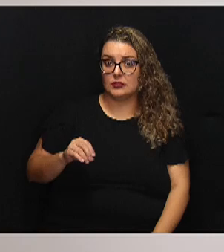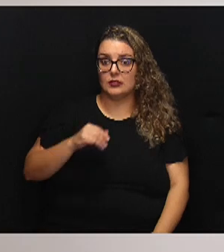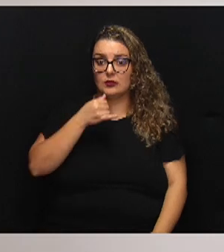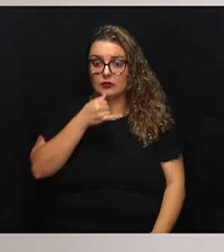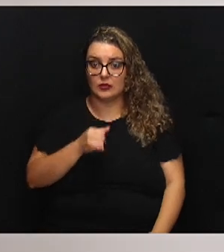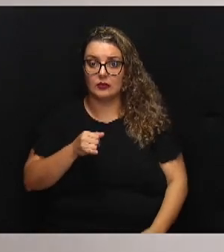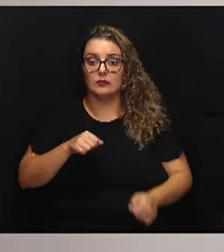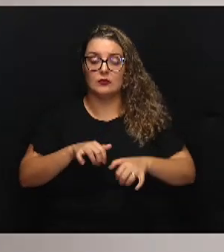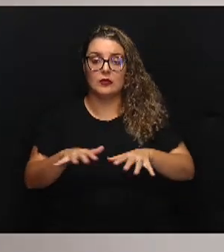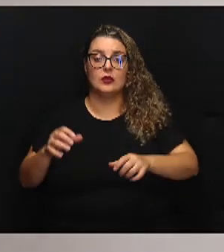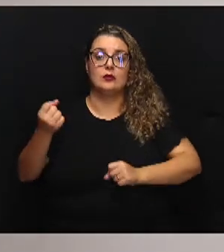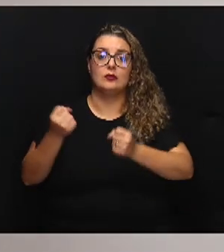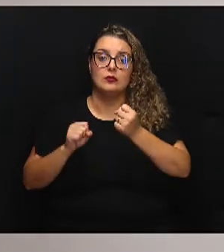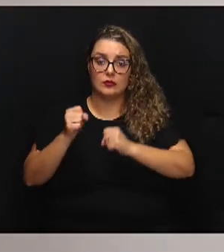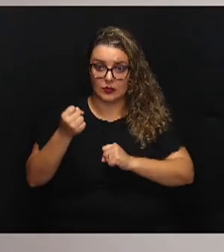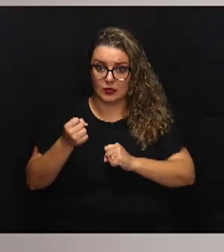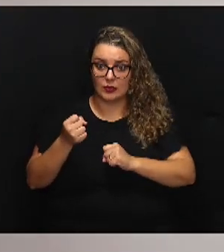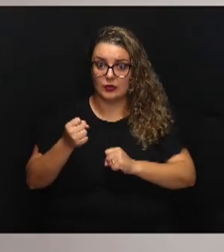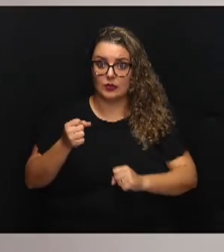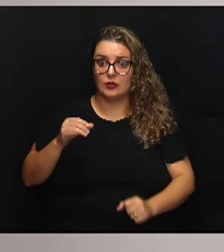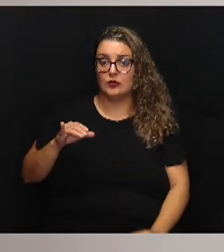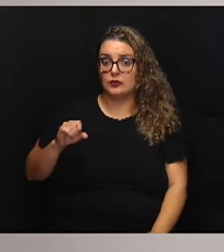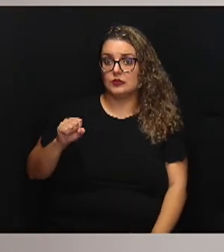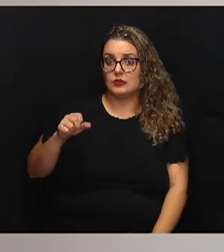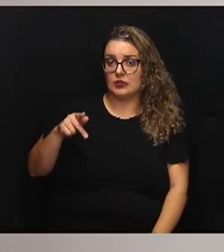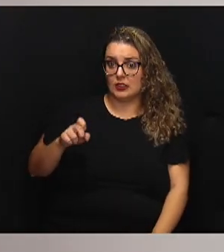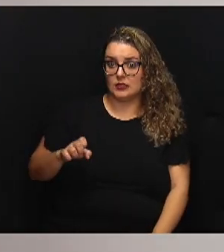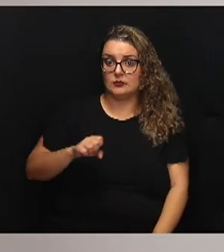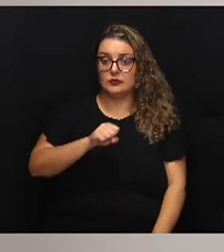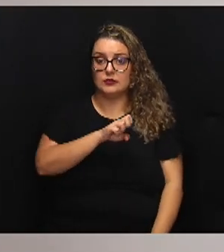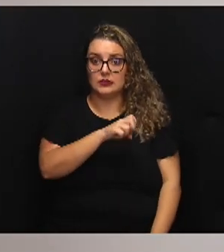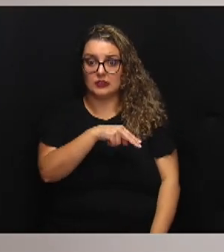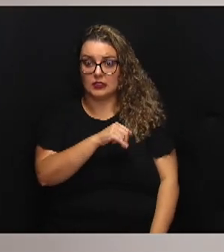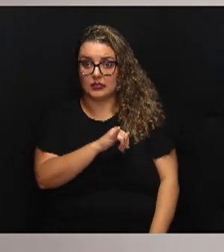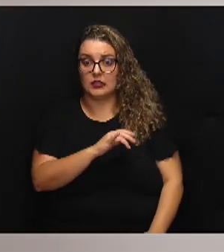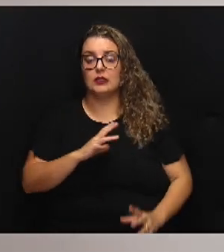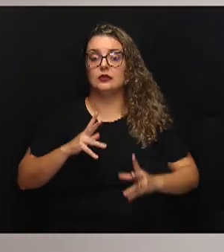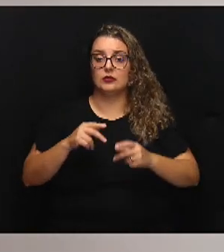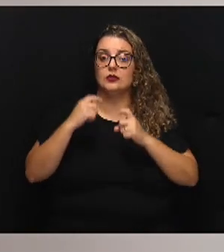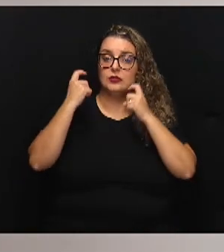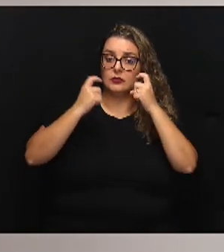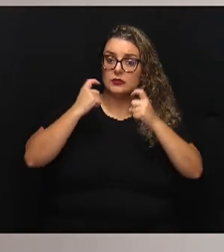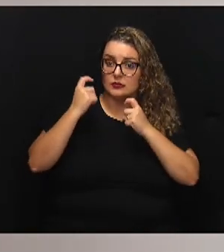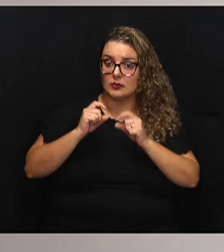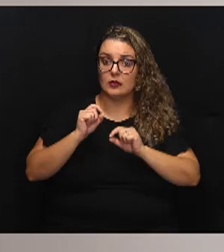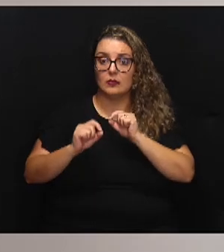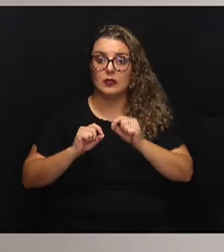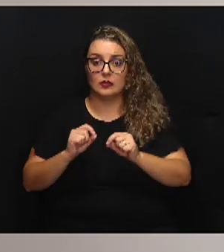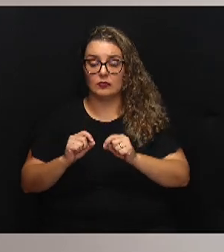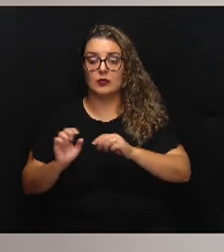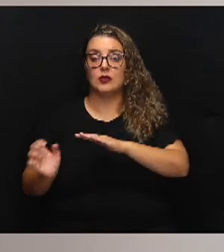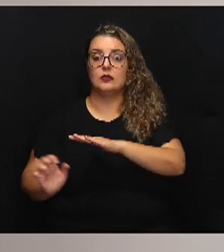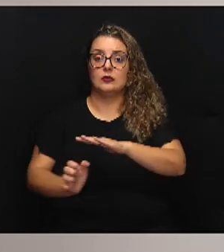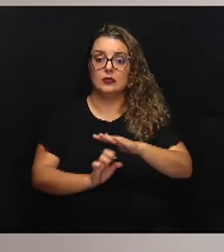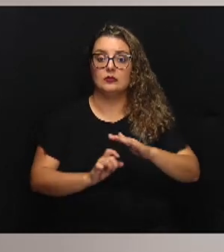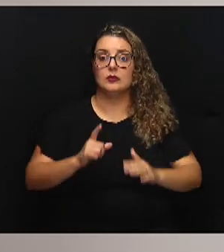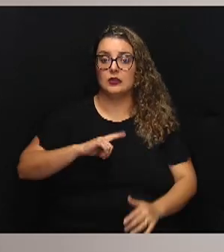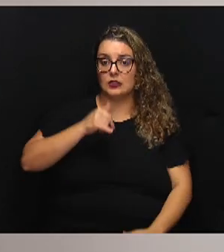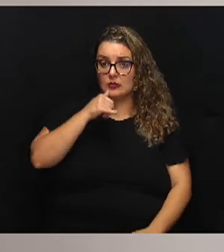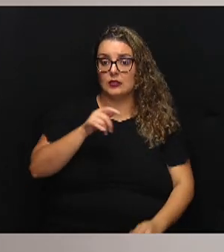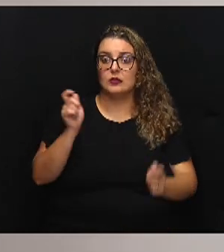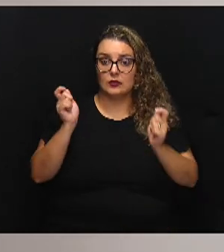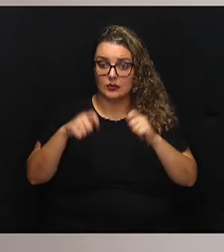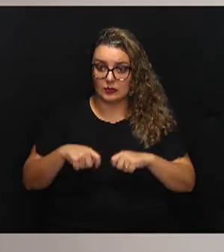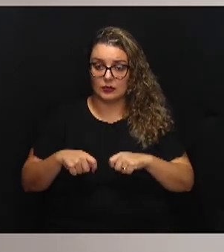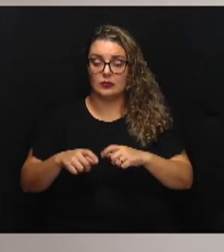as indústrias, ou seja, o CIESP, o Senai, todos estão preocupados para que as empresas tenham energia suficiente